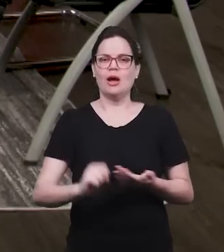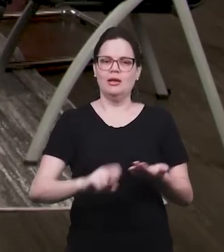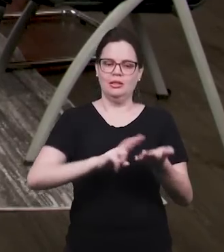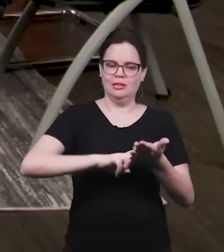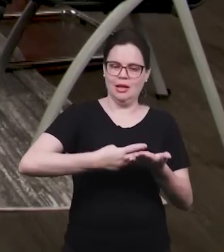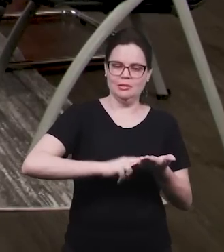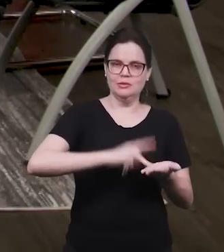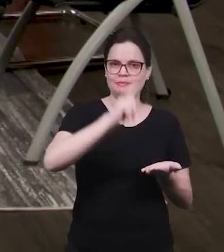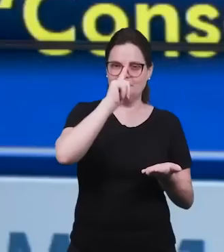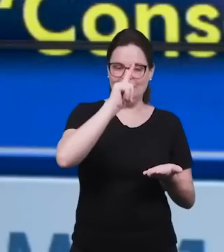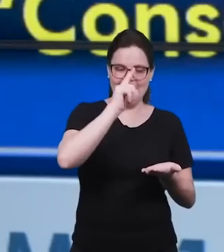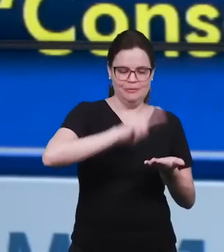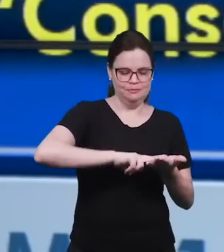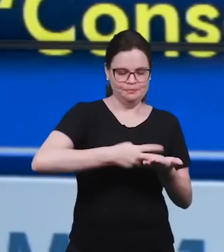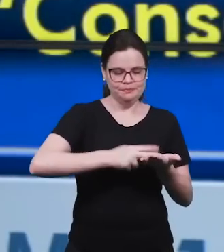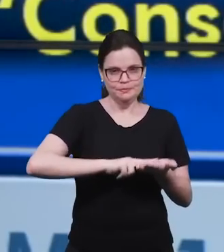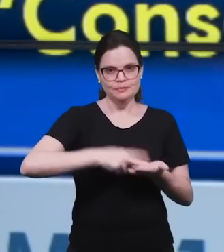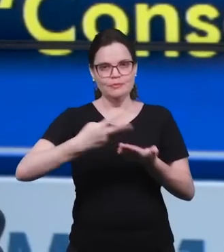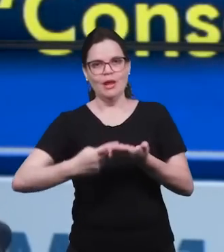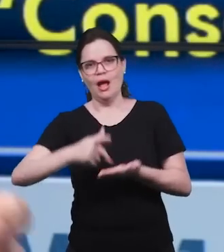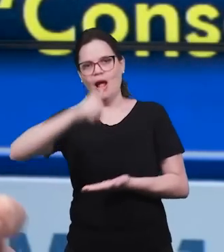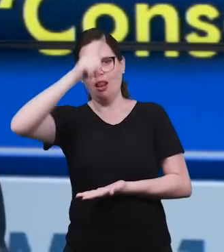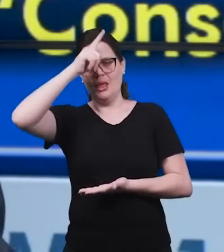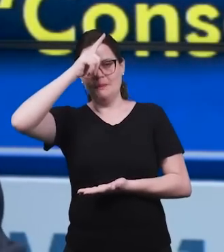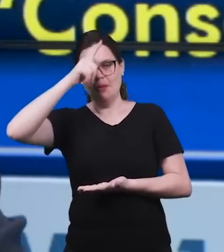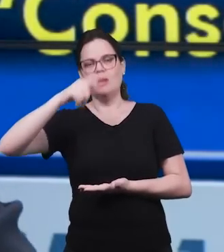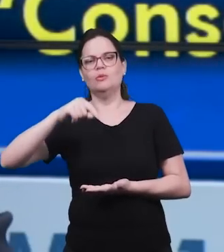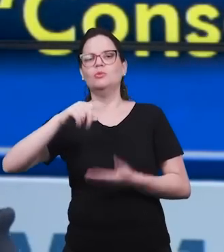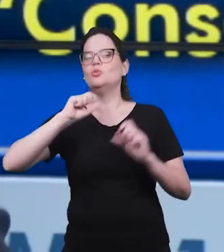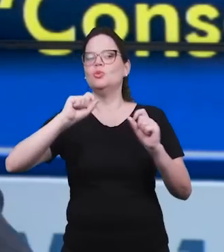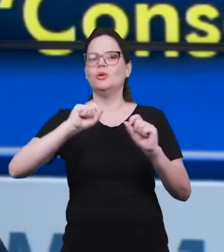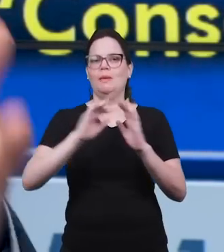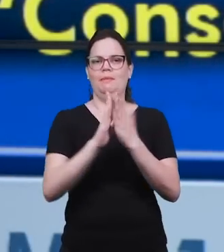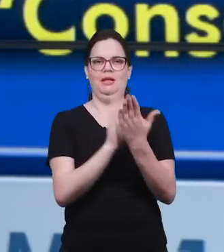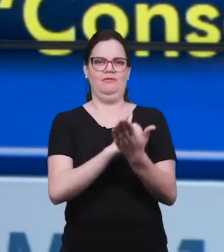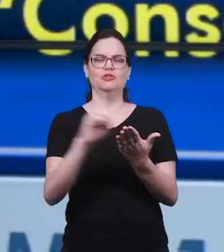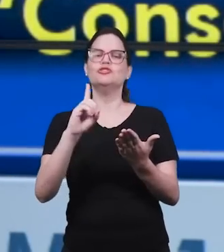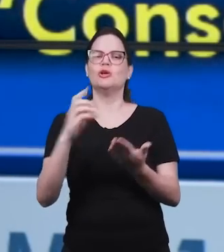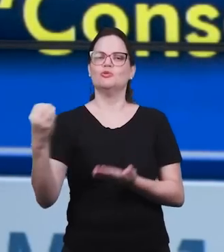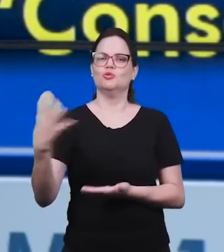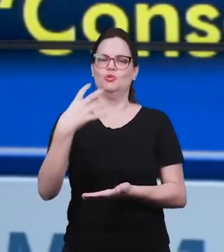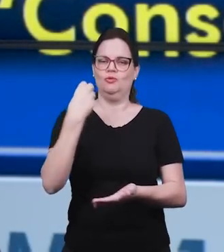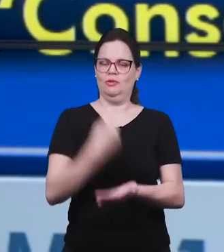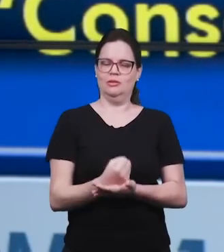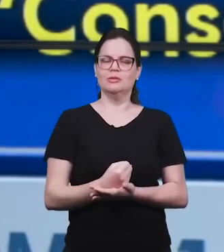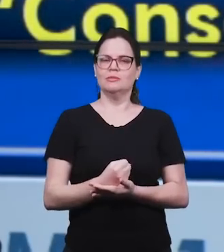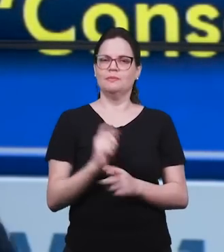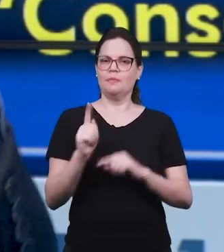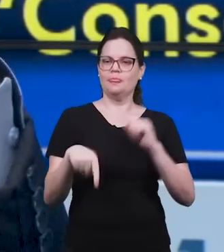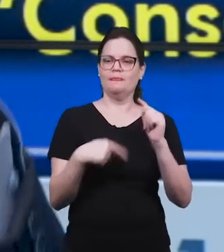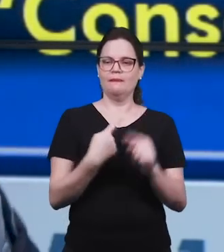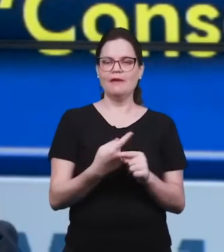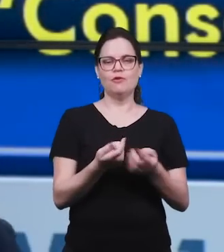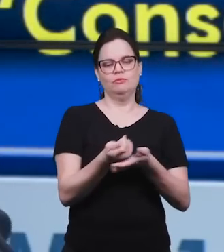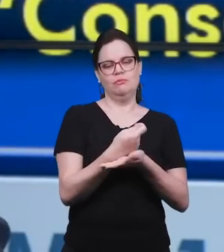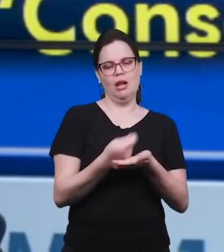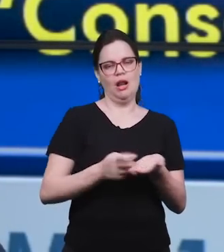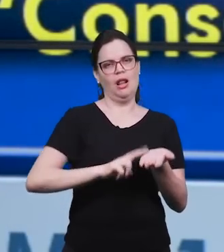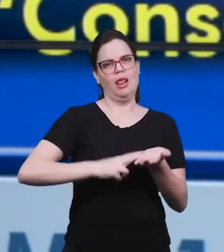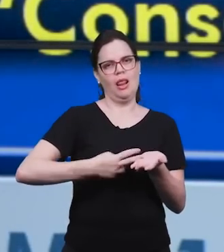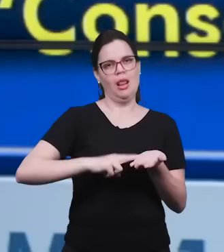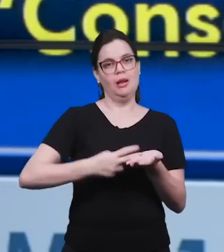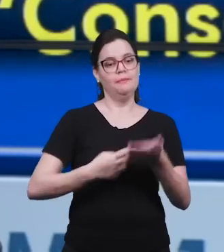do grego para o alemão o Novo Testamento da Bíblia, e depois mais uma parte da Bíblia. E foi